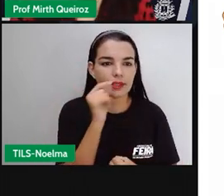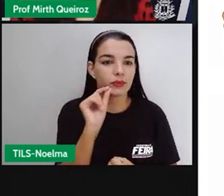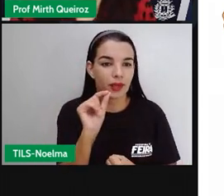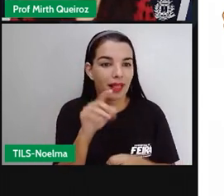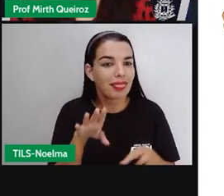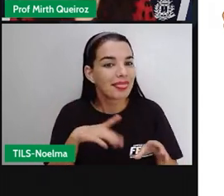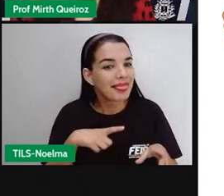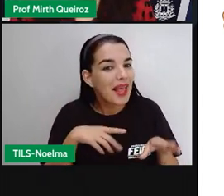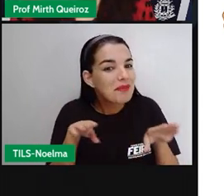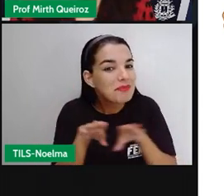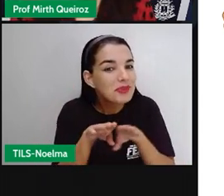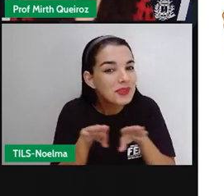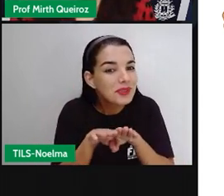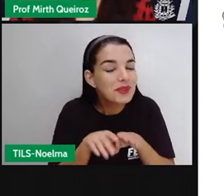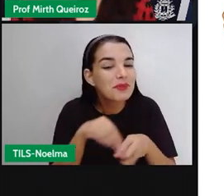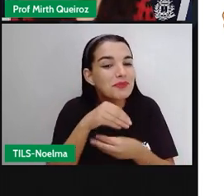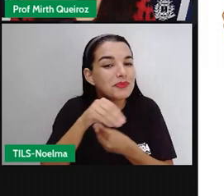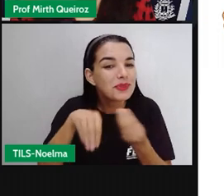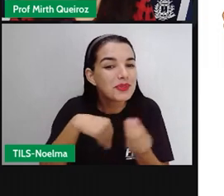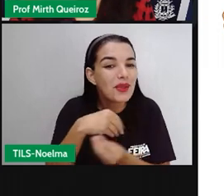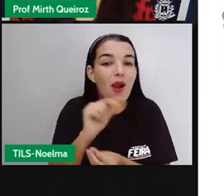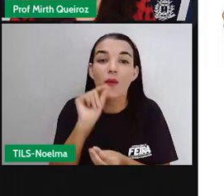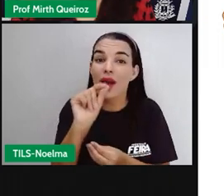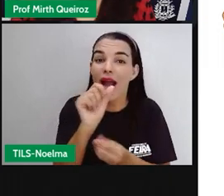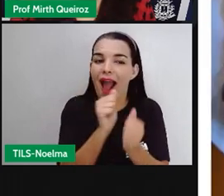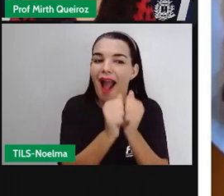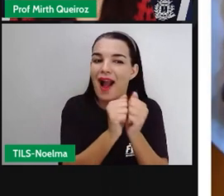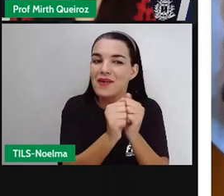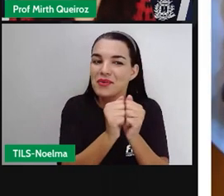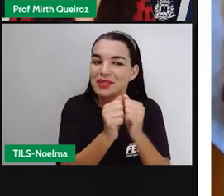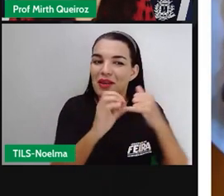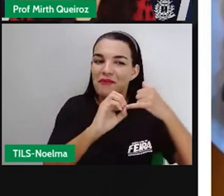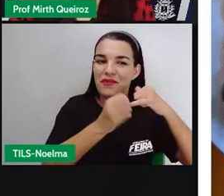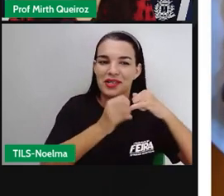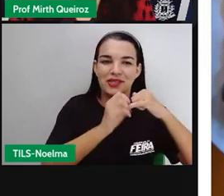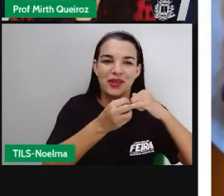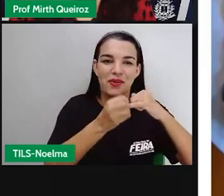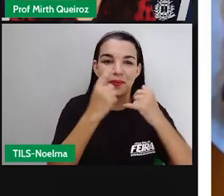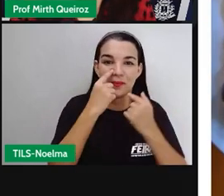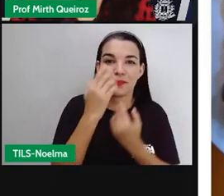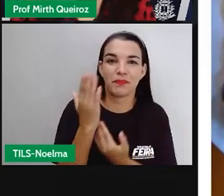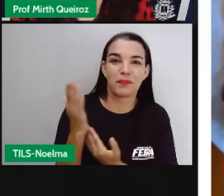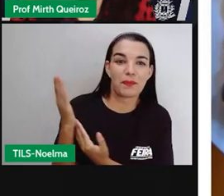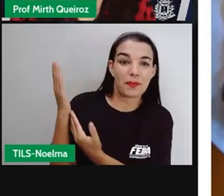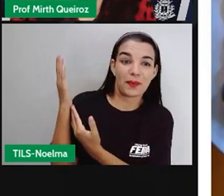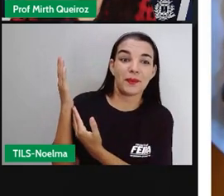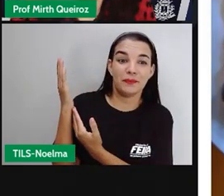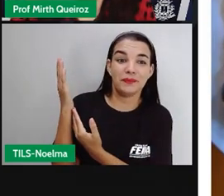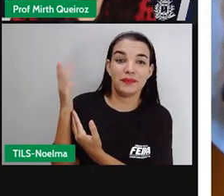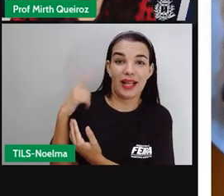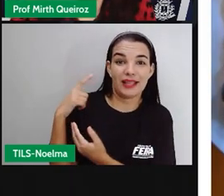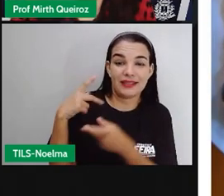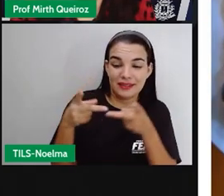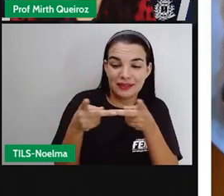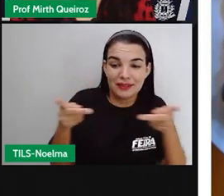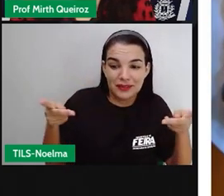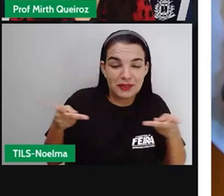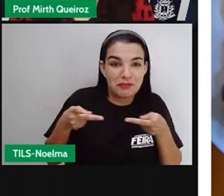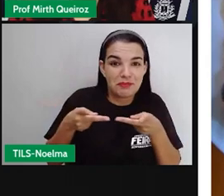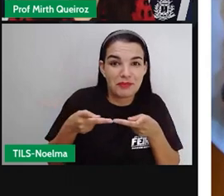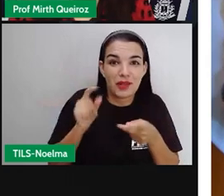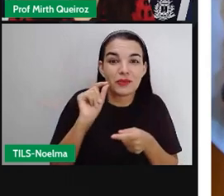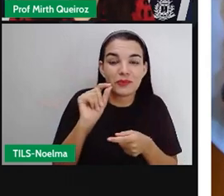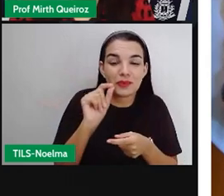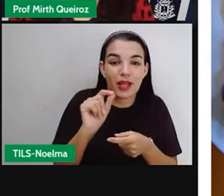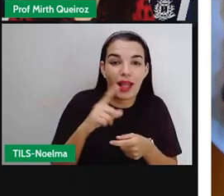nossa base da alimentação, esse tipo de mistura, né? No prato mostrado aí ao lado, entre os